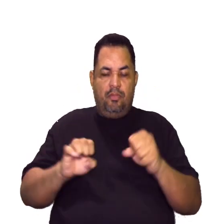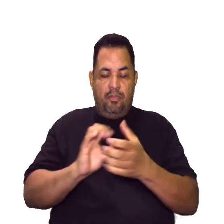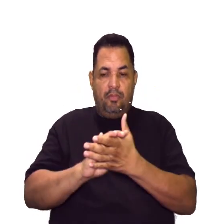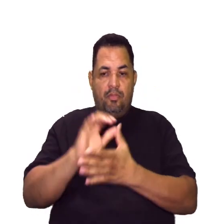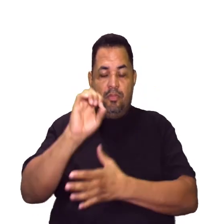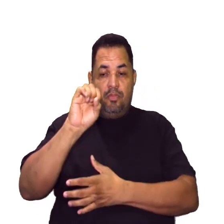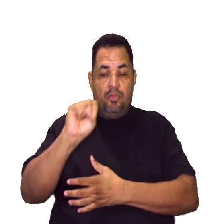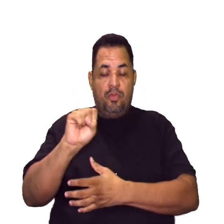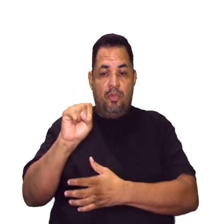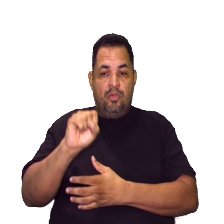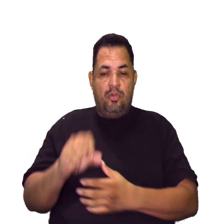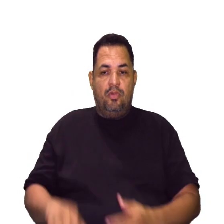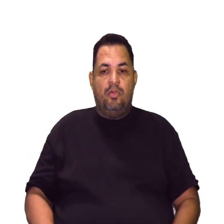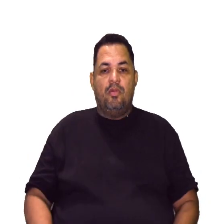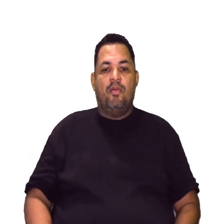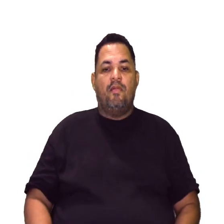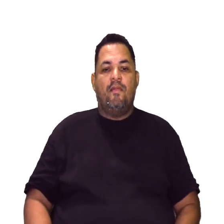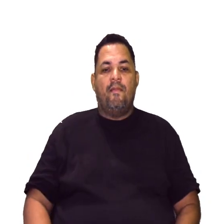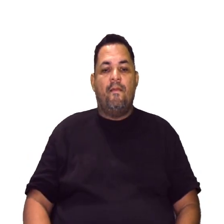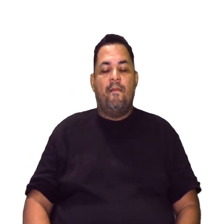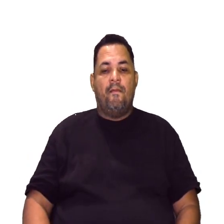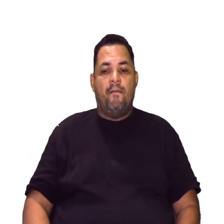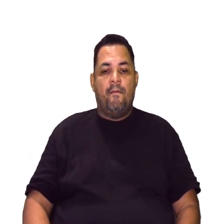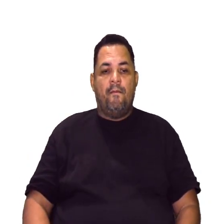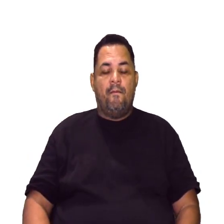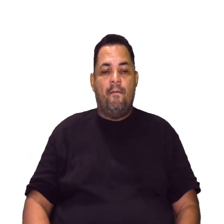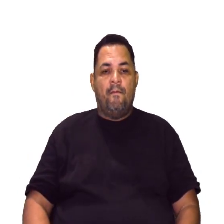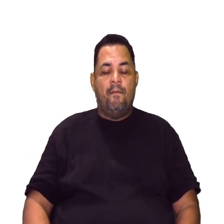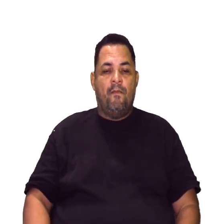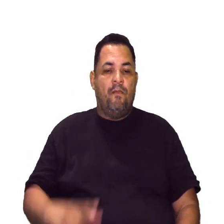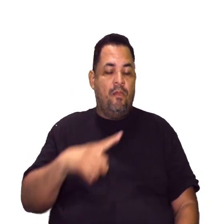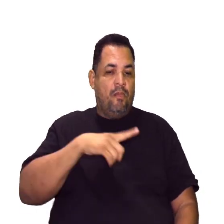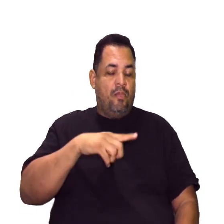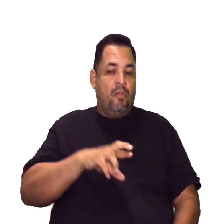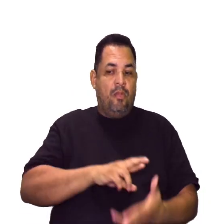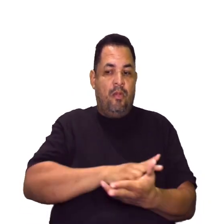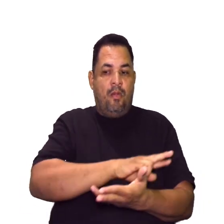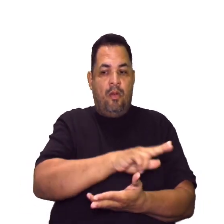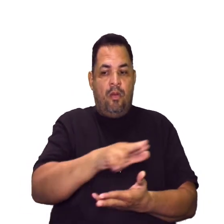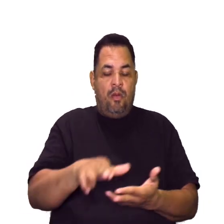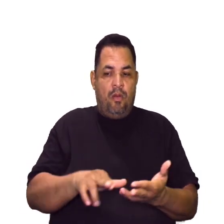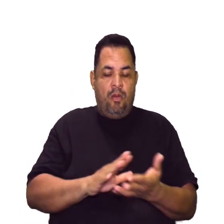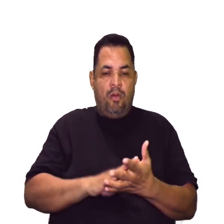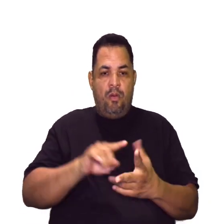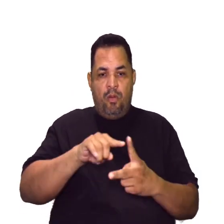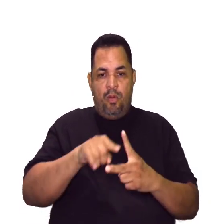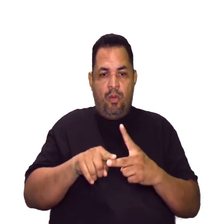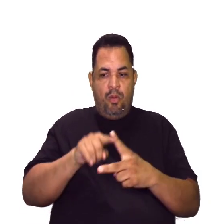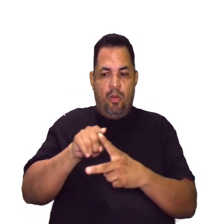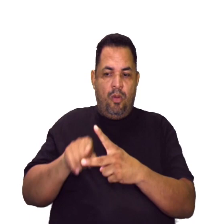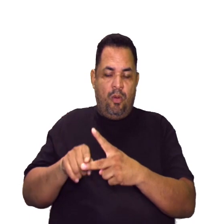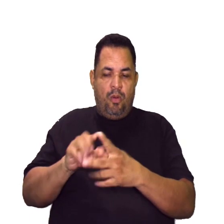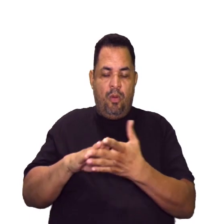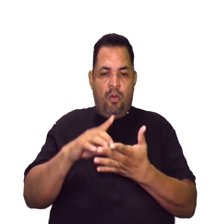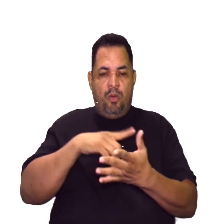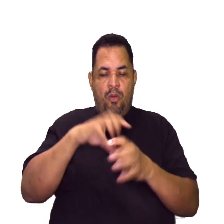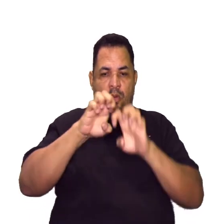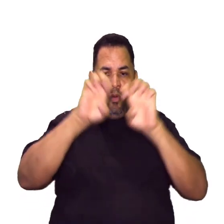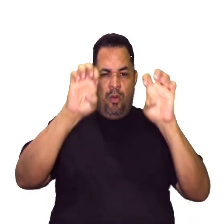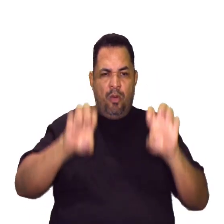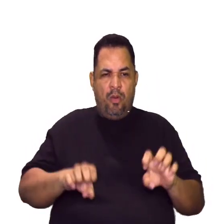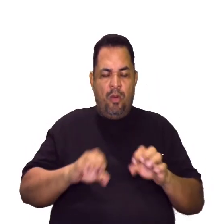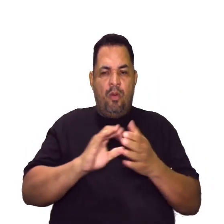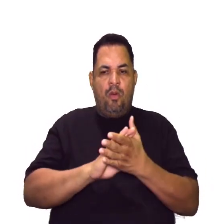octaédrica, tá? Olha aí, vários ângulos entre si com a